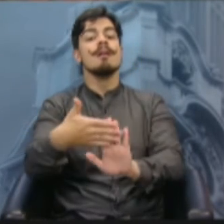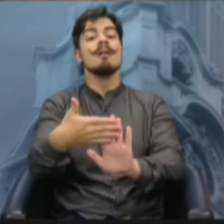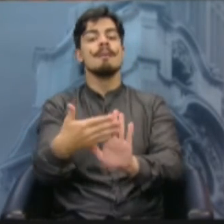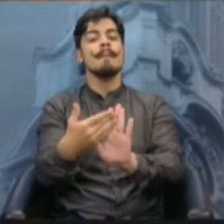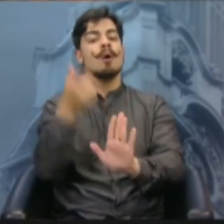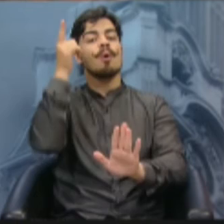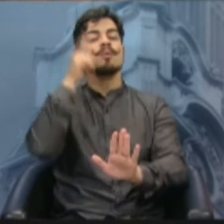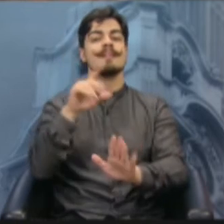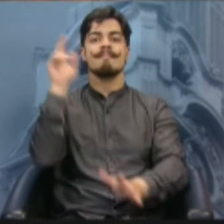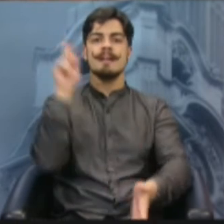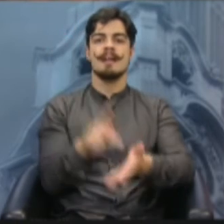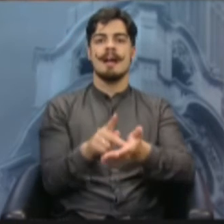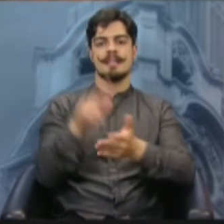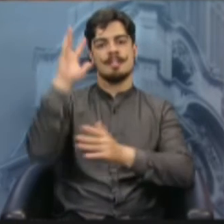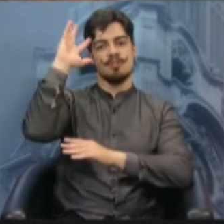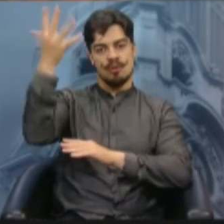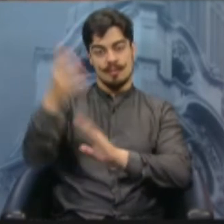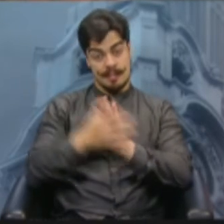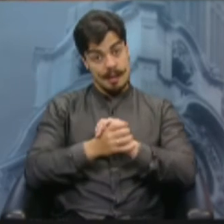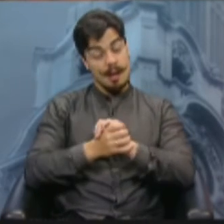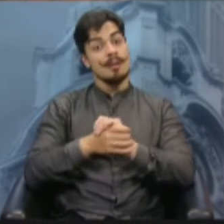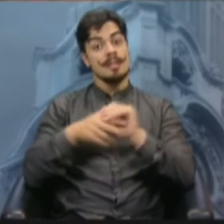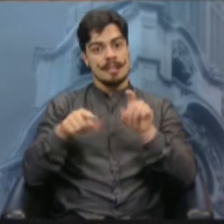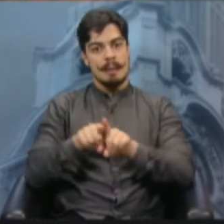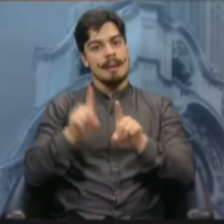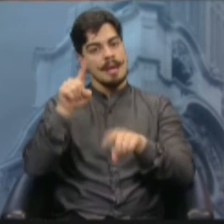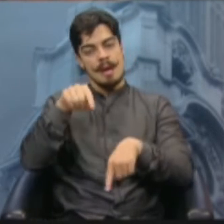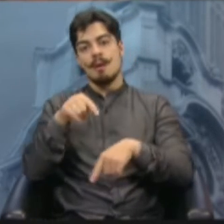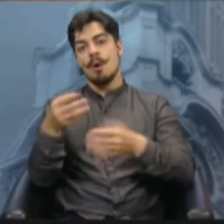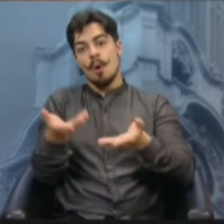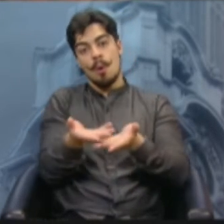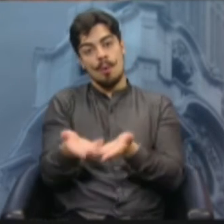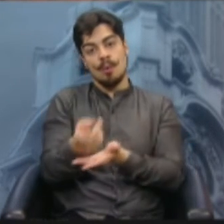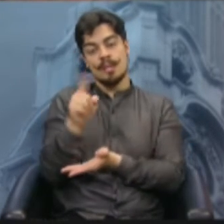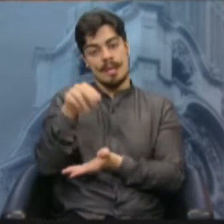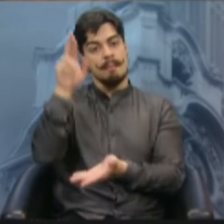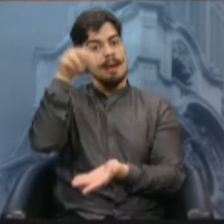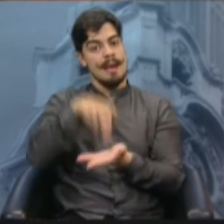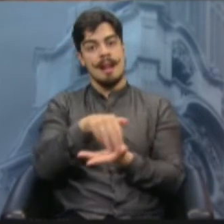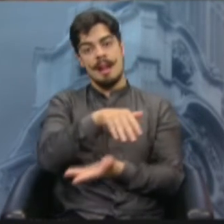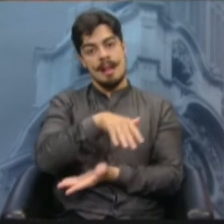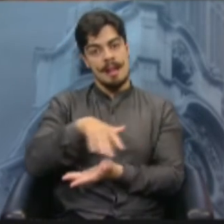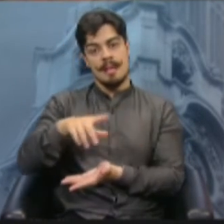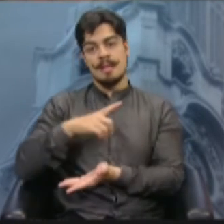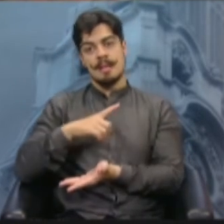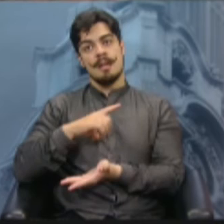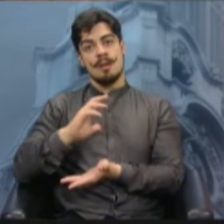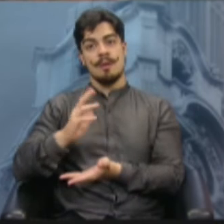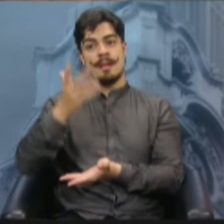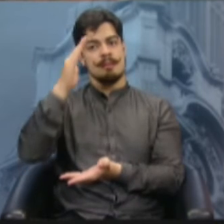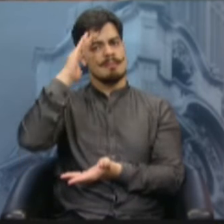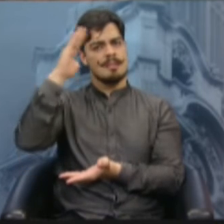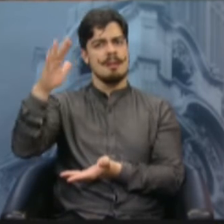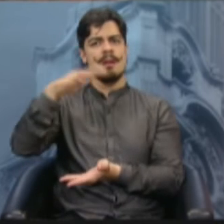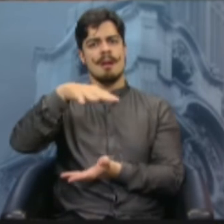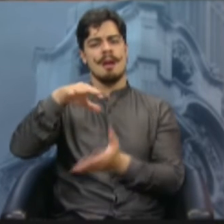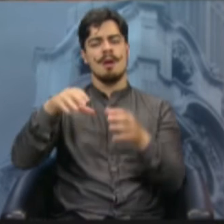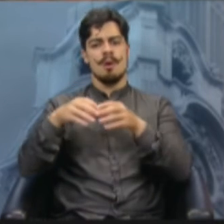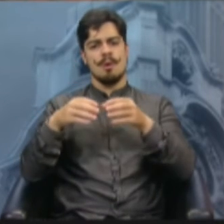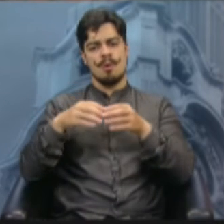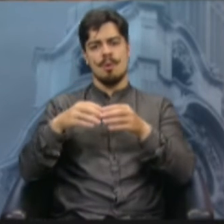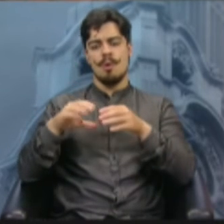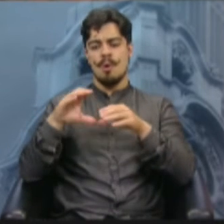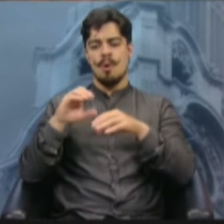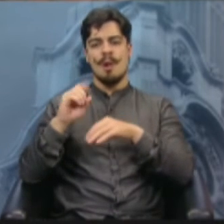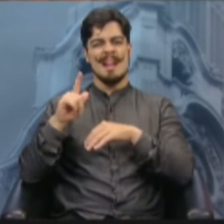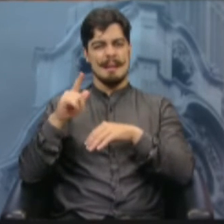solução. E, né, é uma realidade posta, o entorno ali, especialmente do Estádio Olímpico, está